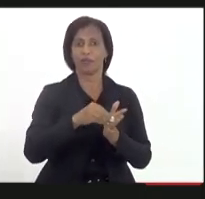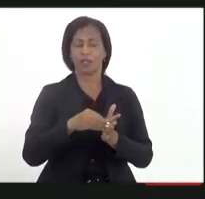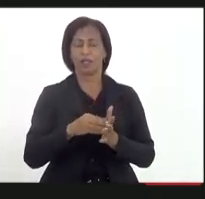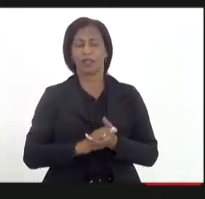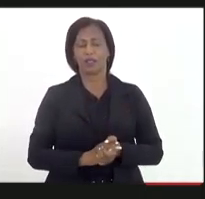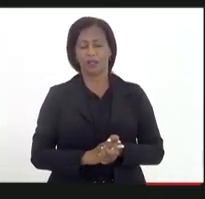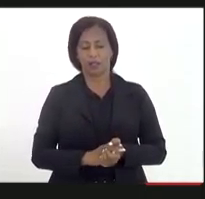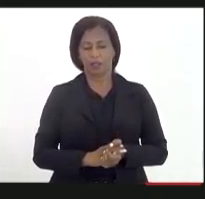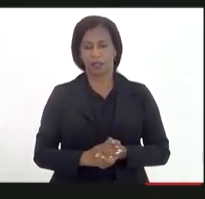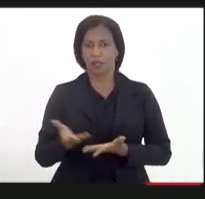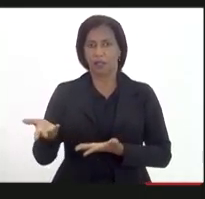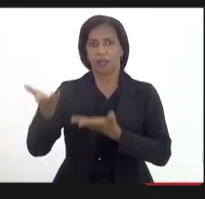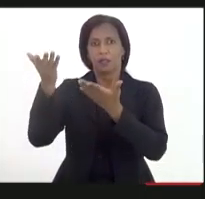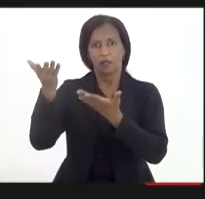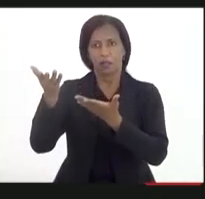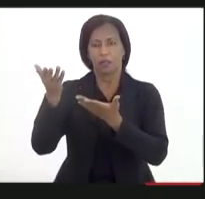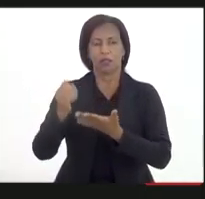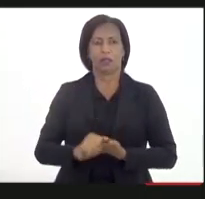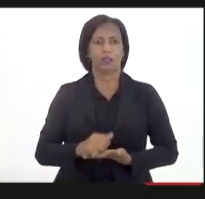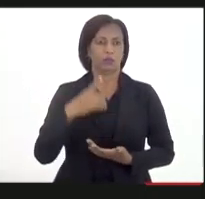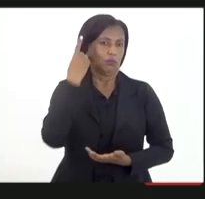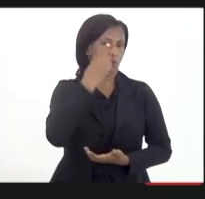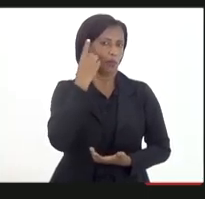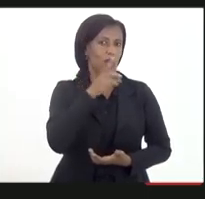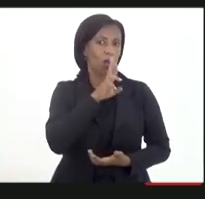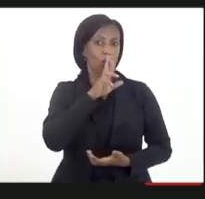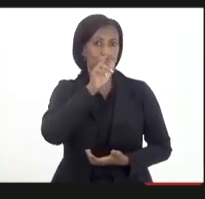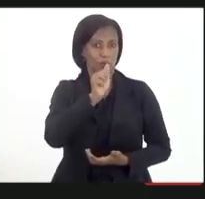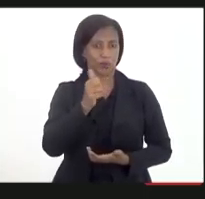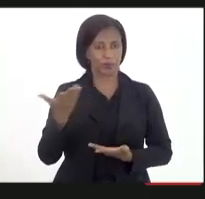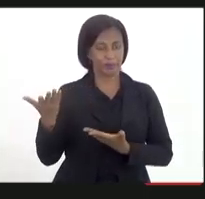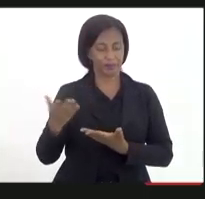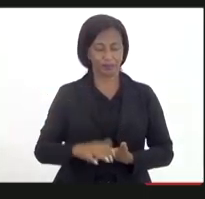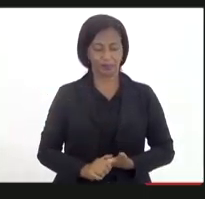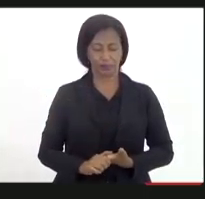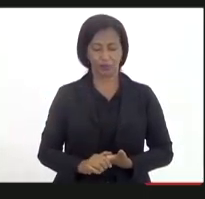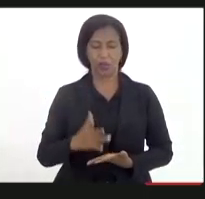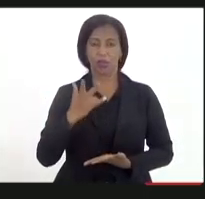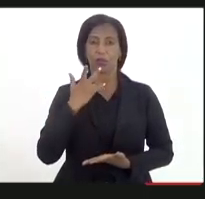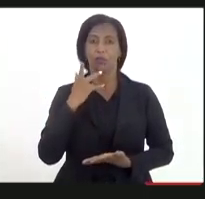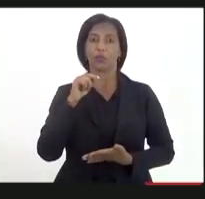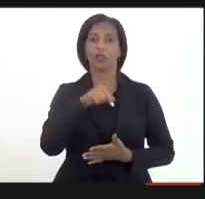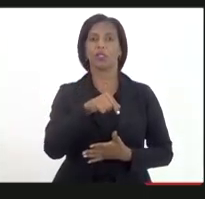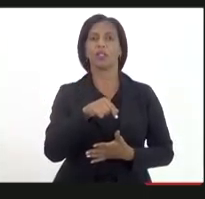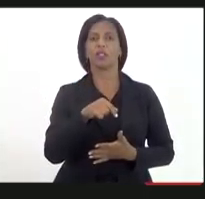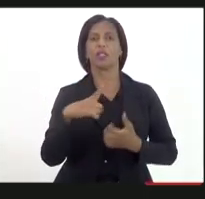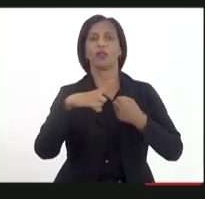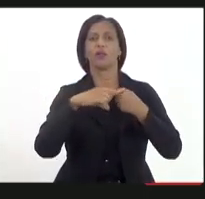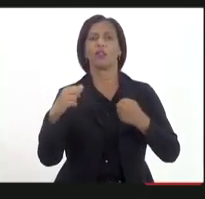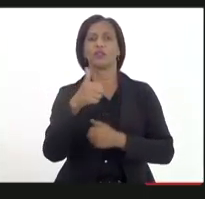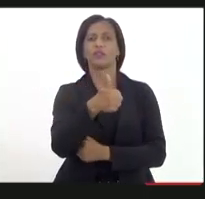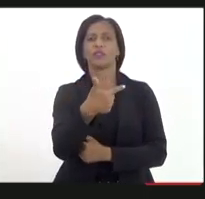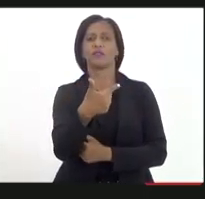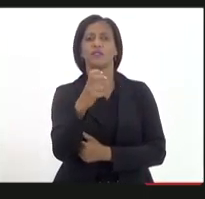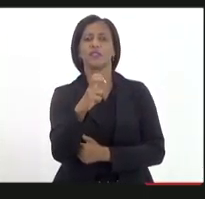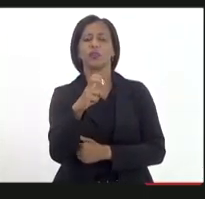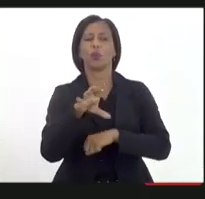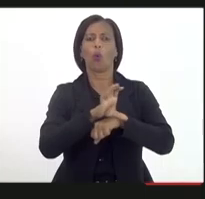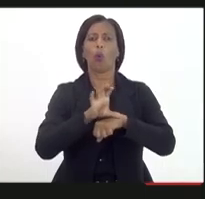palavras do Excelentíssimo Senhor Deputado Rodrigo Amorim no que tange ao artigo 125 parágrafo 3º da Constituição